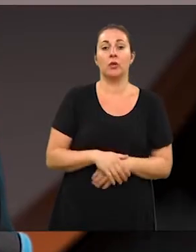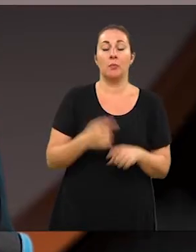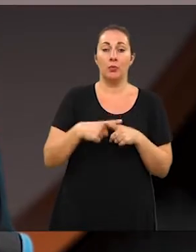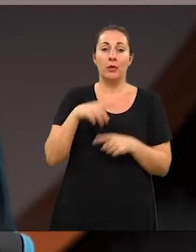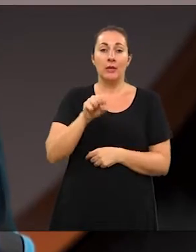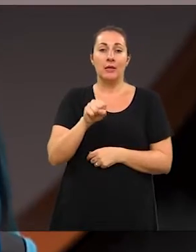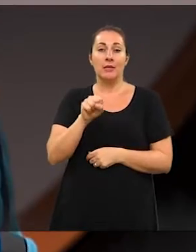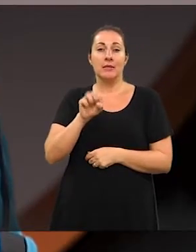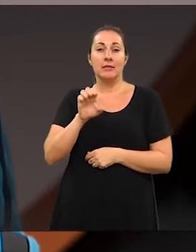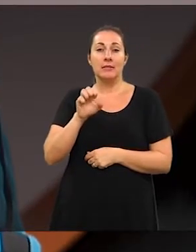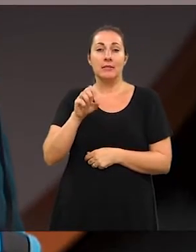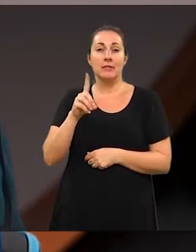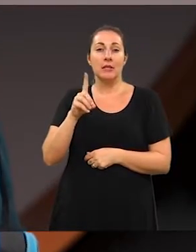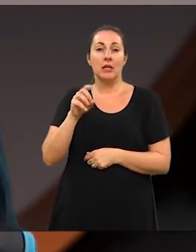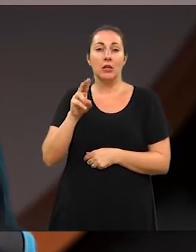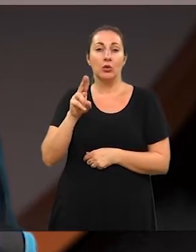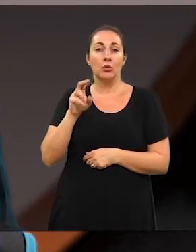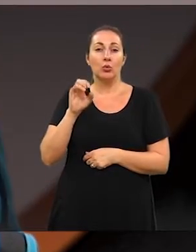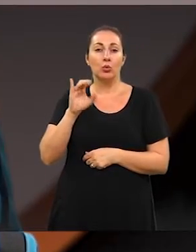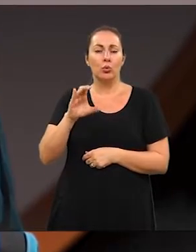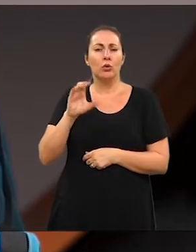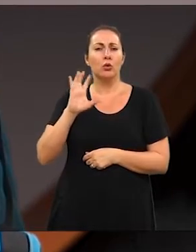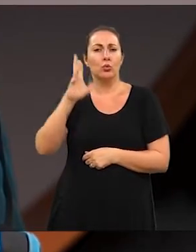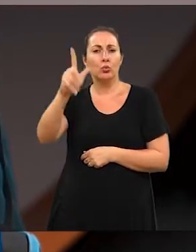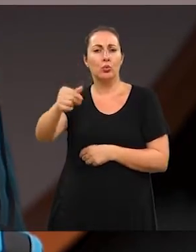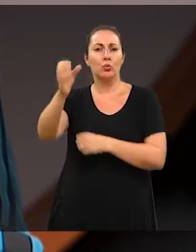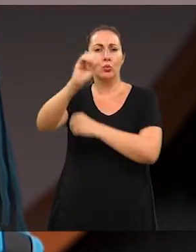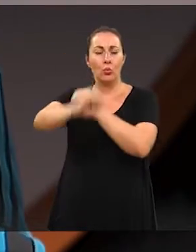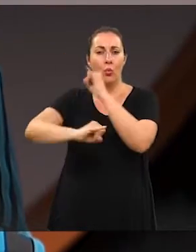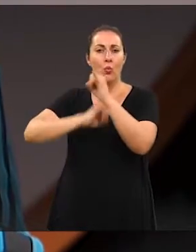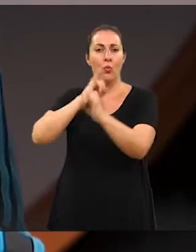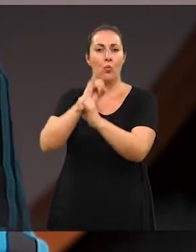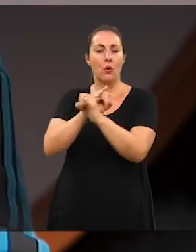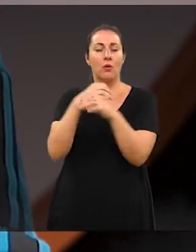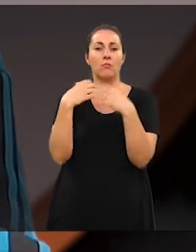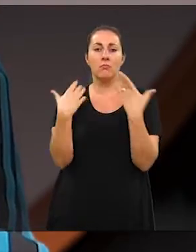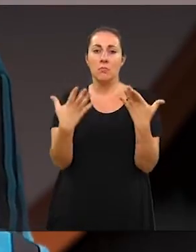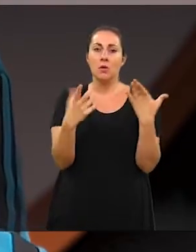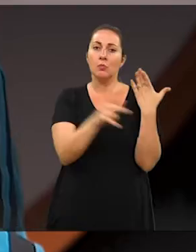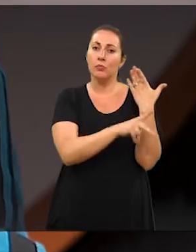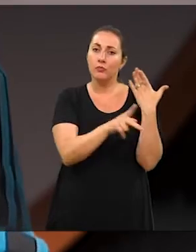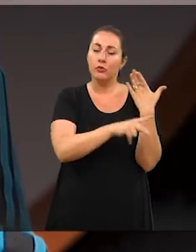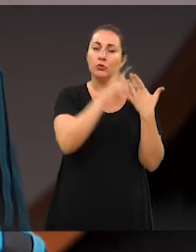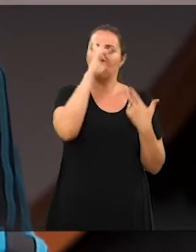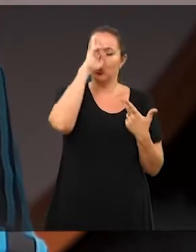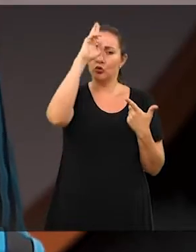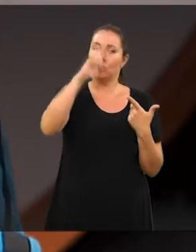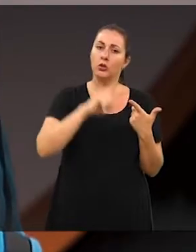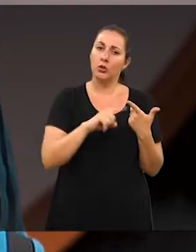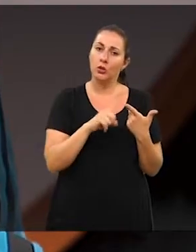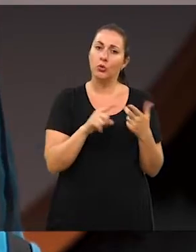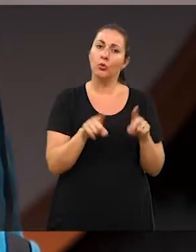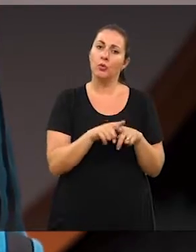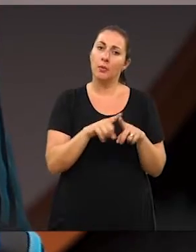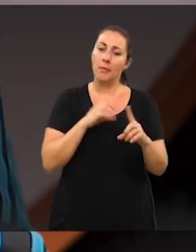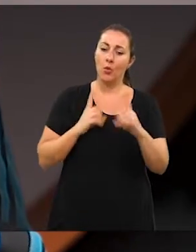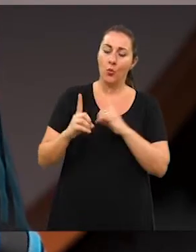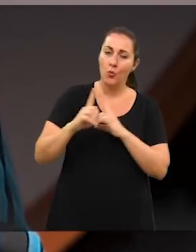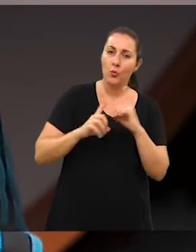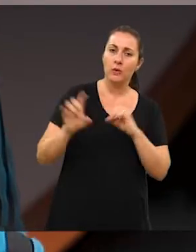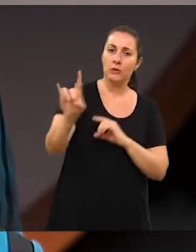SEDUC, né? Hoje tudo é via sistema, né? Então, para que os professores, os diretores e até as